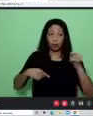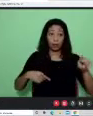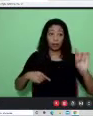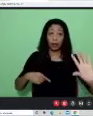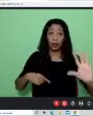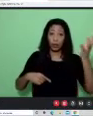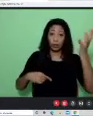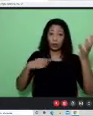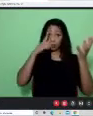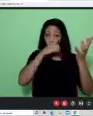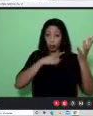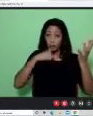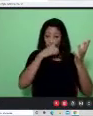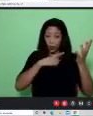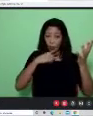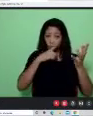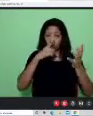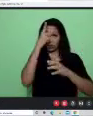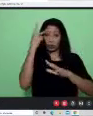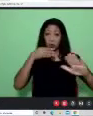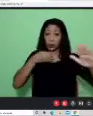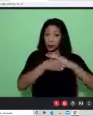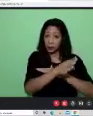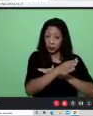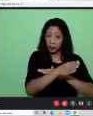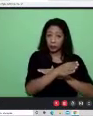domingo vai acontecer várias vezes.